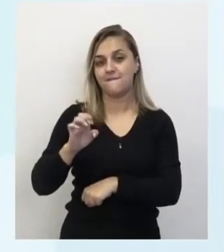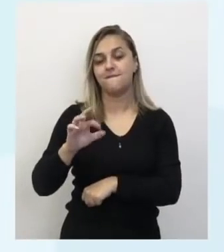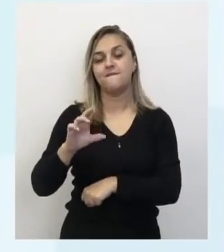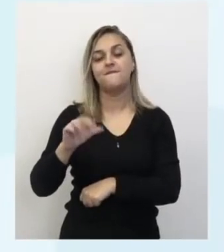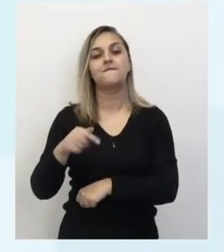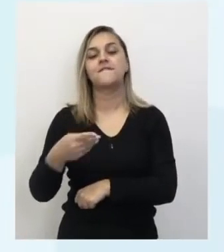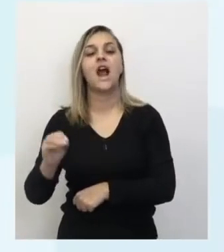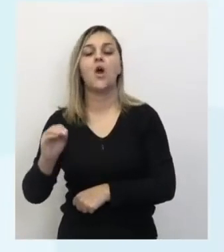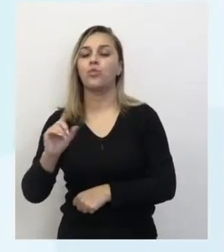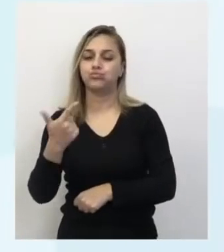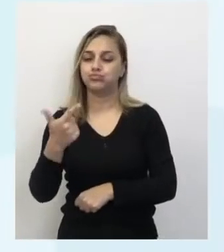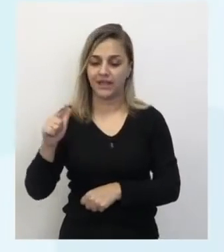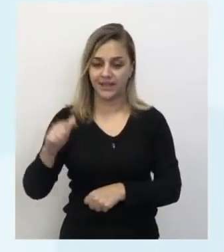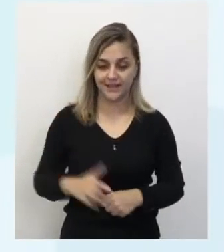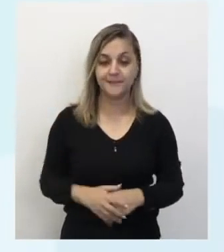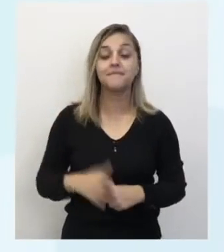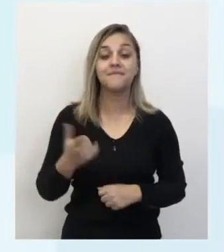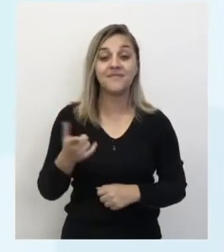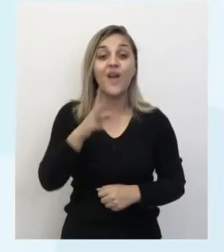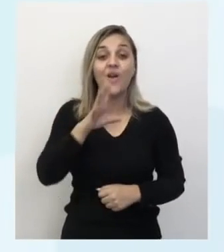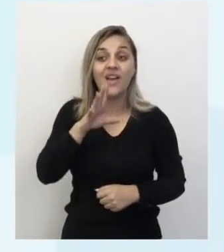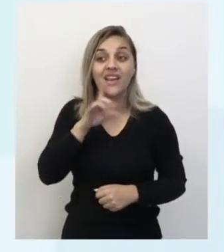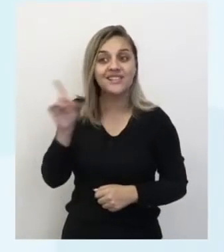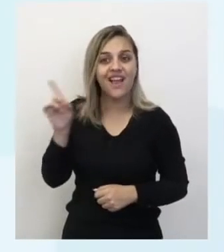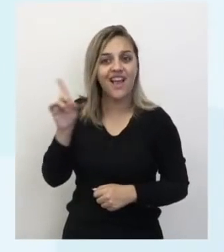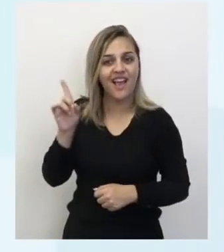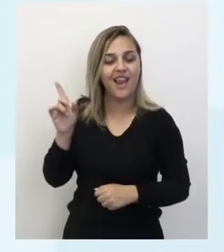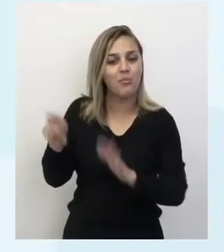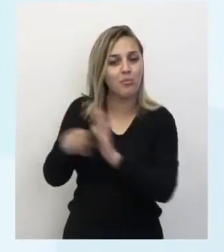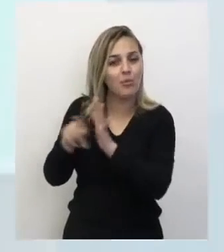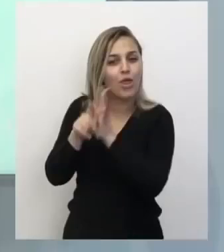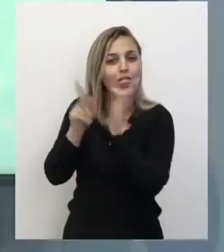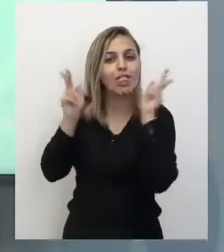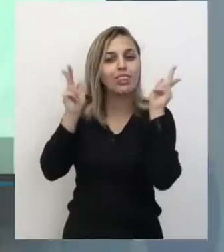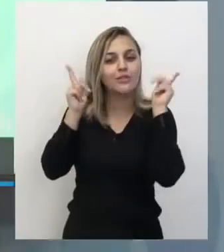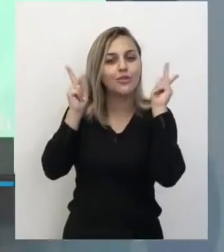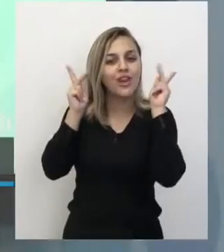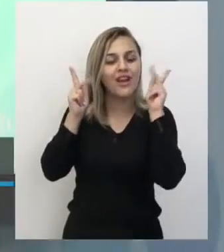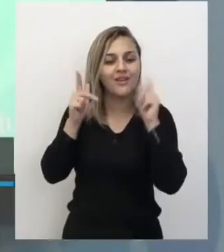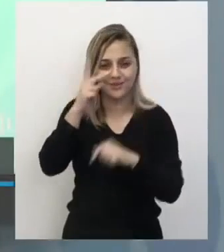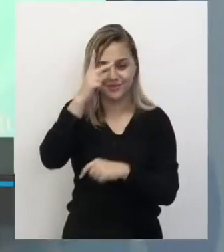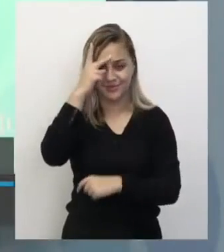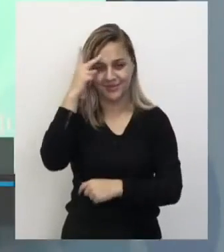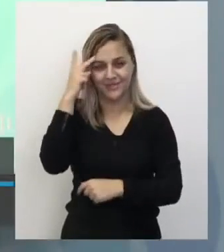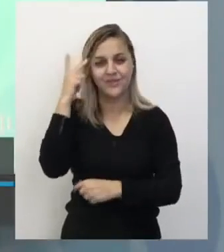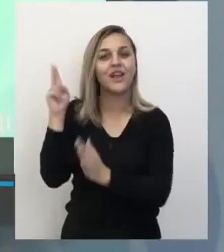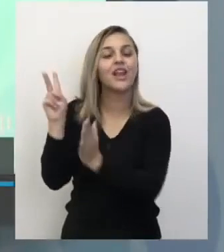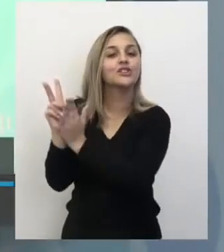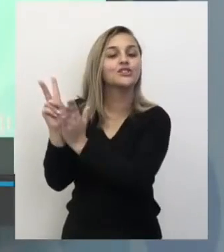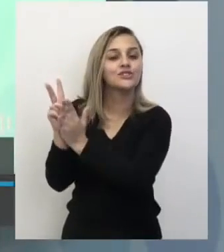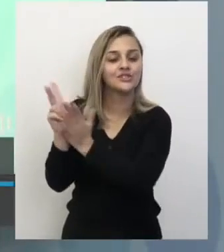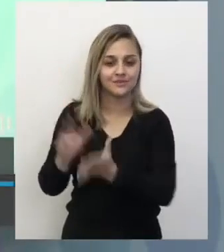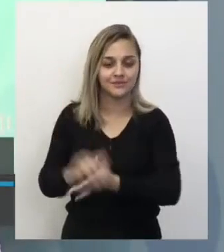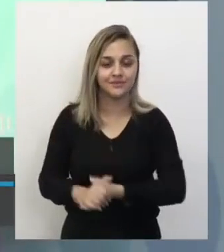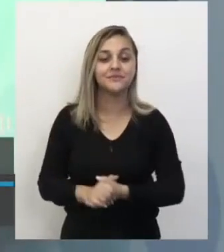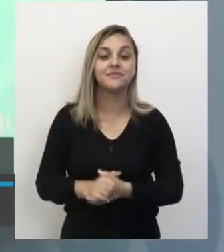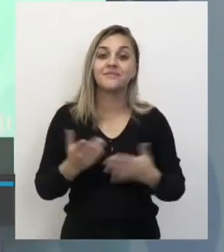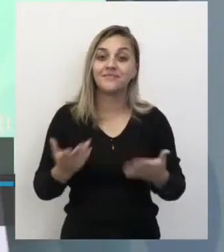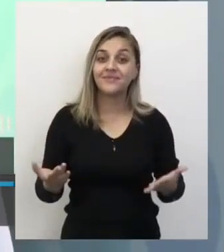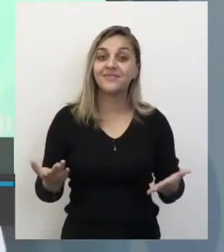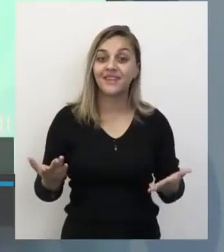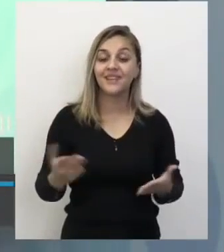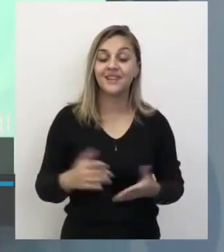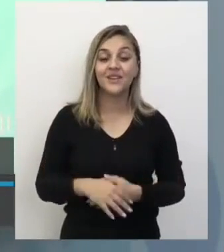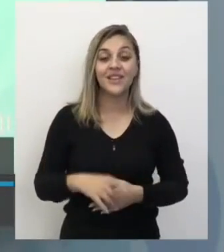abelhas nativas, os especialistas chamam de abelhas indígenas, né? Muito bem. E que mais? Colocaram aí,